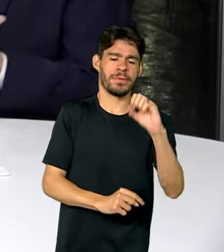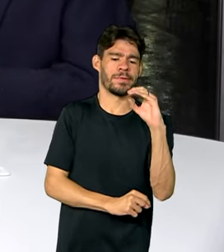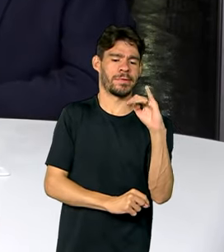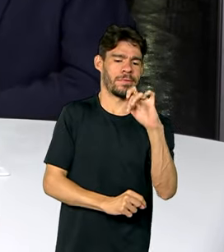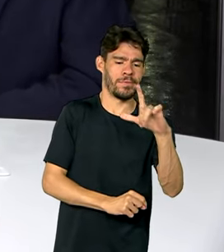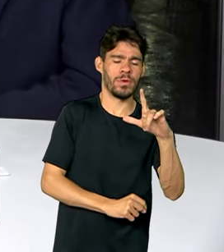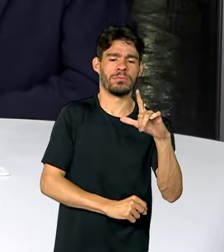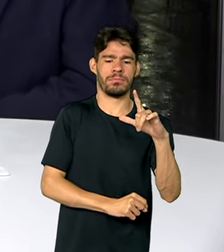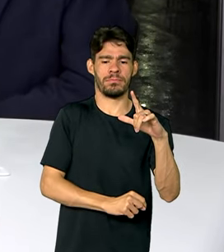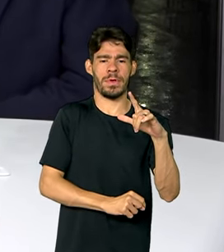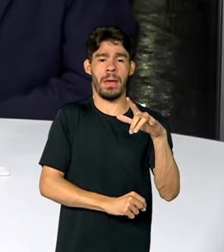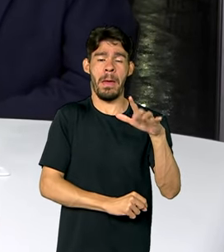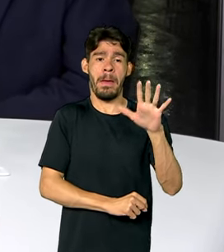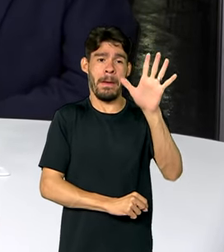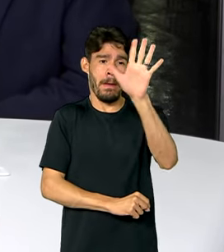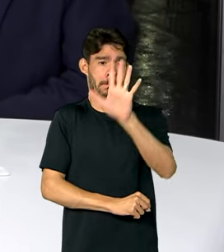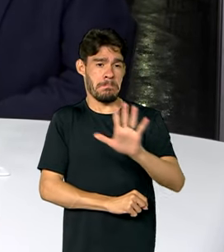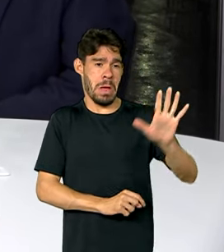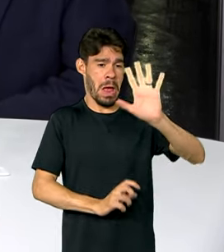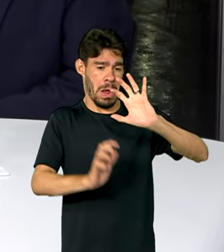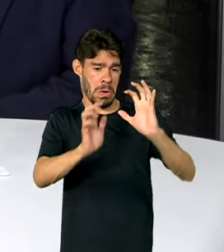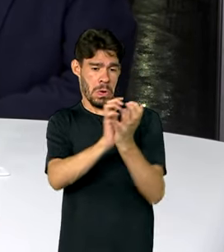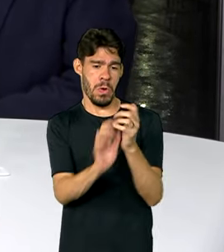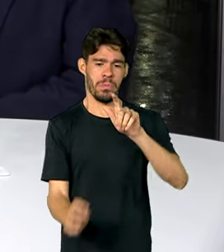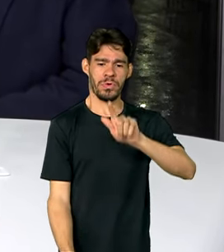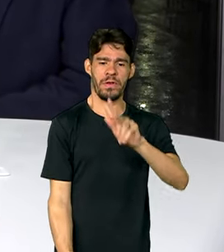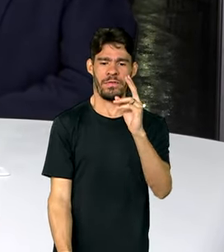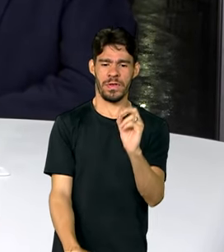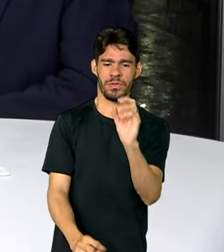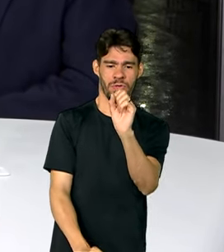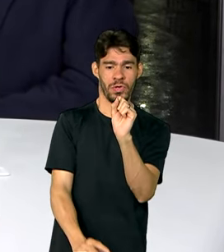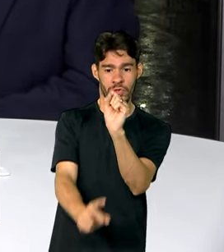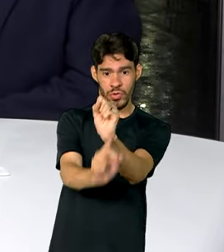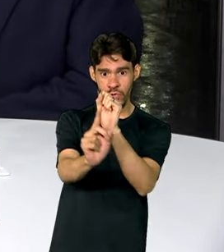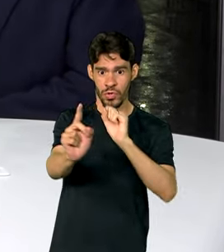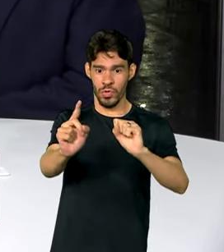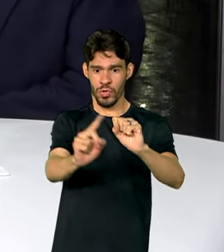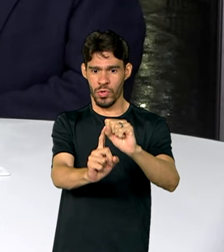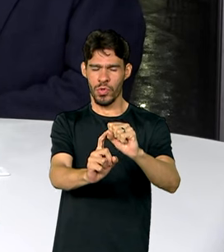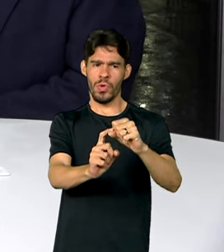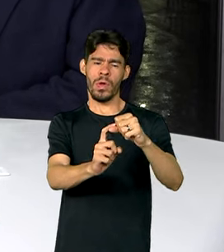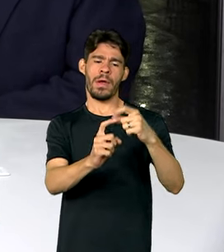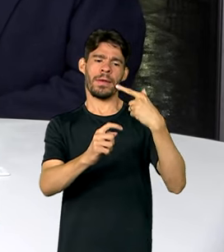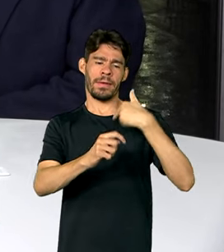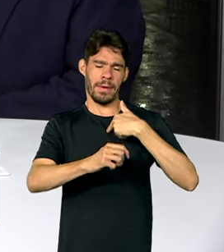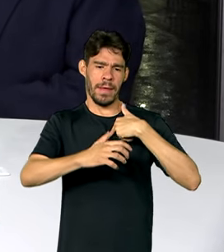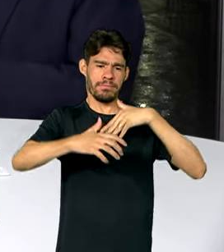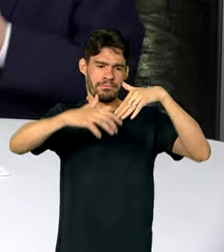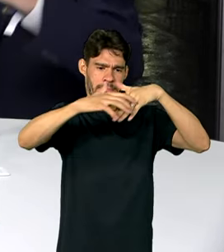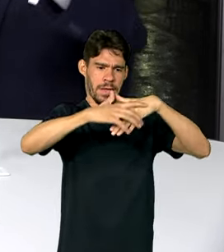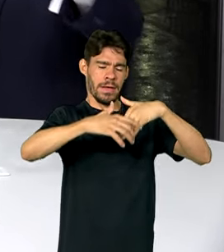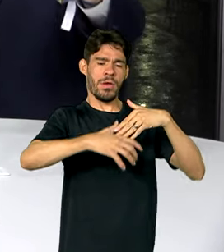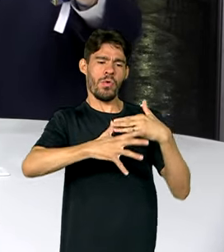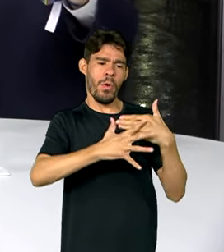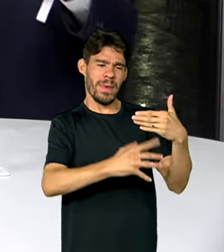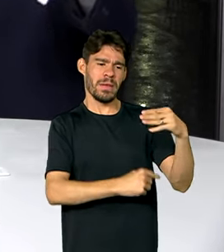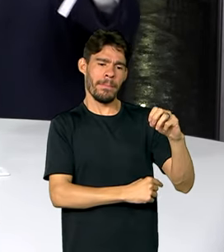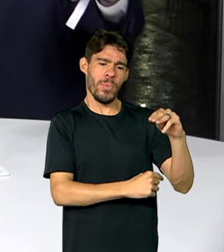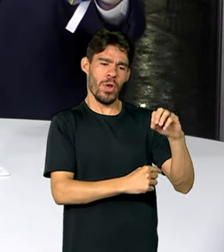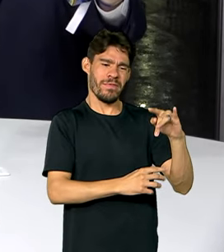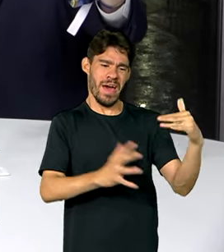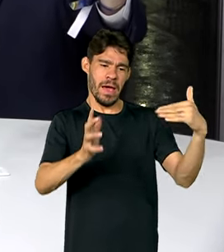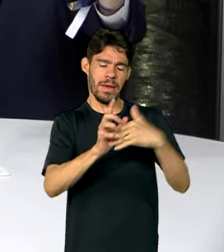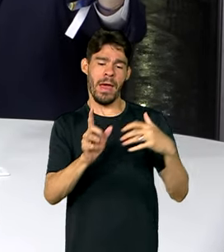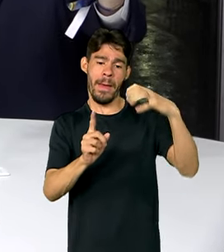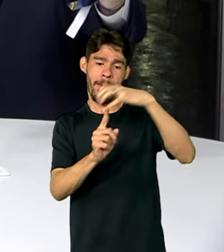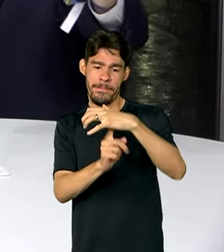por todo esse território do G20 Social, que vai do Armazém da Utopia, no início do Boulevard, até a Praça Mauá